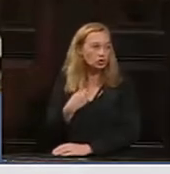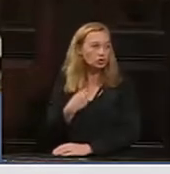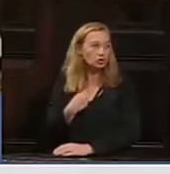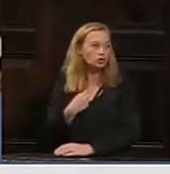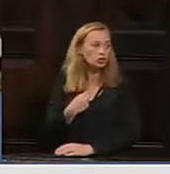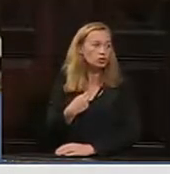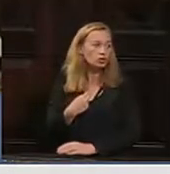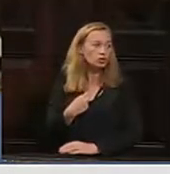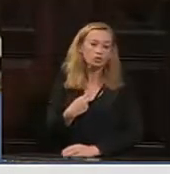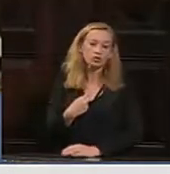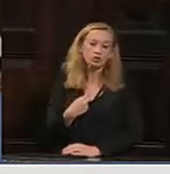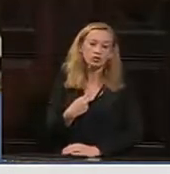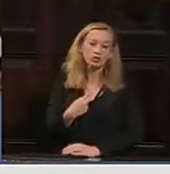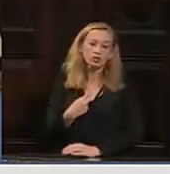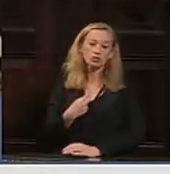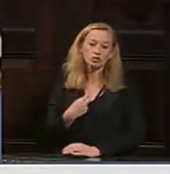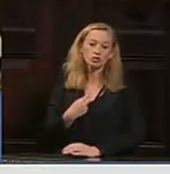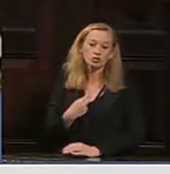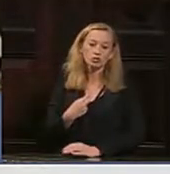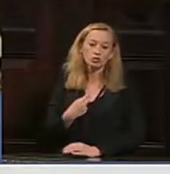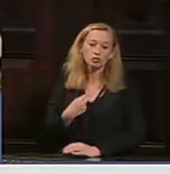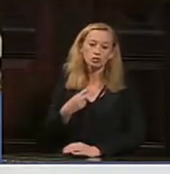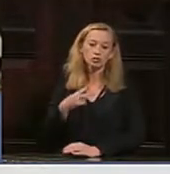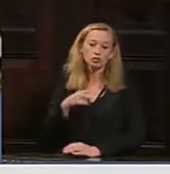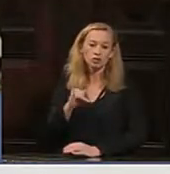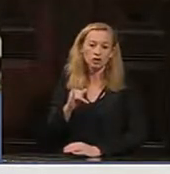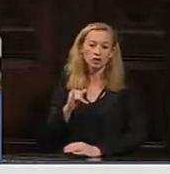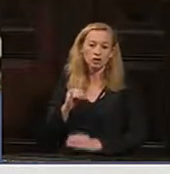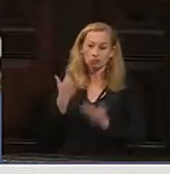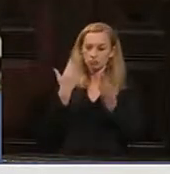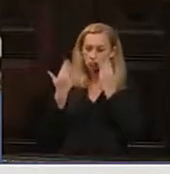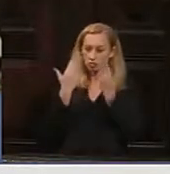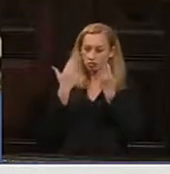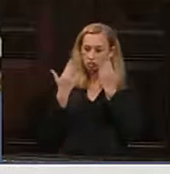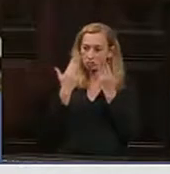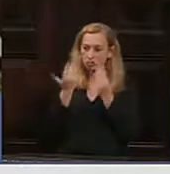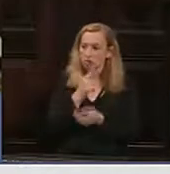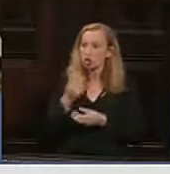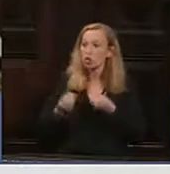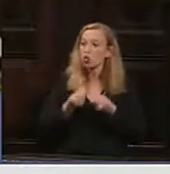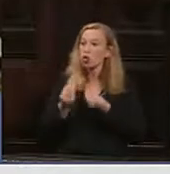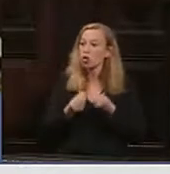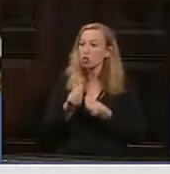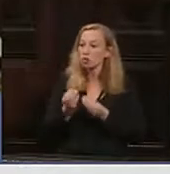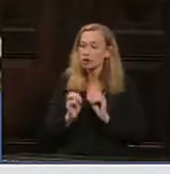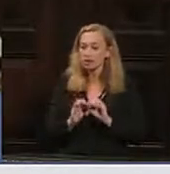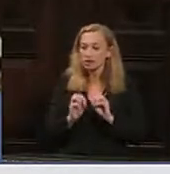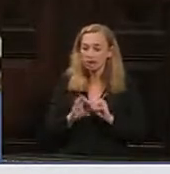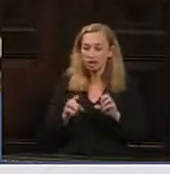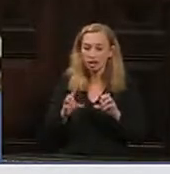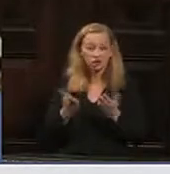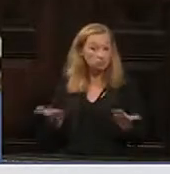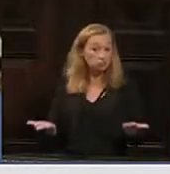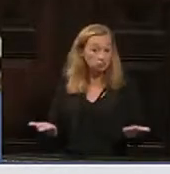problema psiquiátrico, que não tem condições de dar aula, os alunos